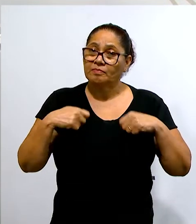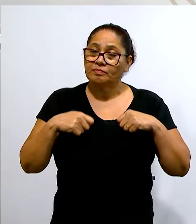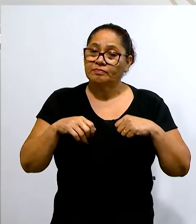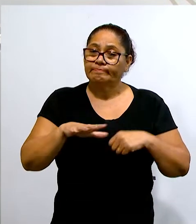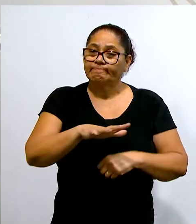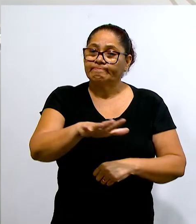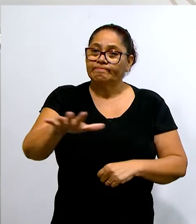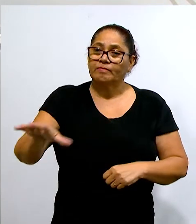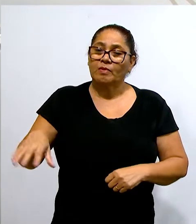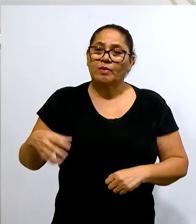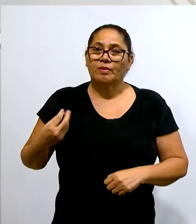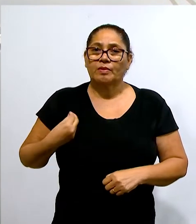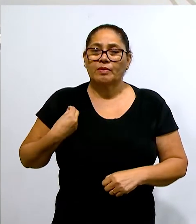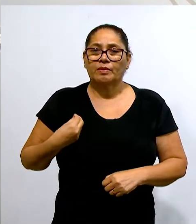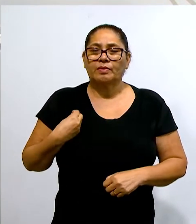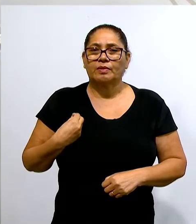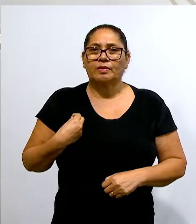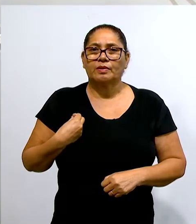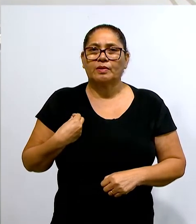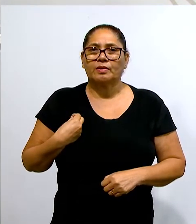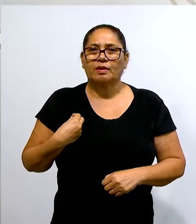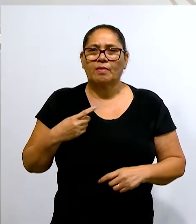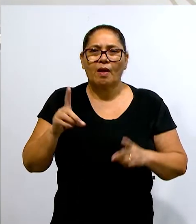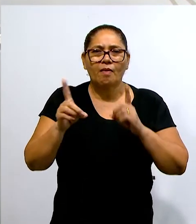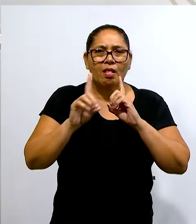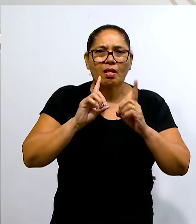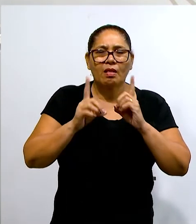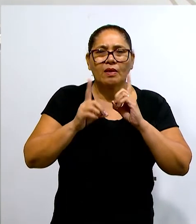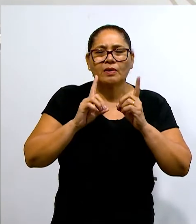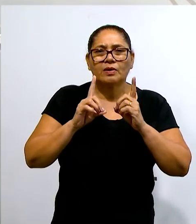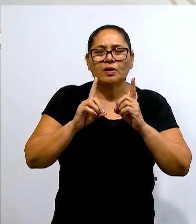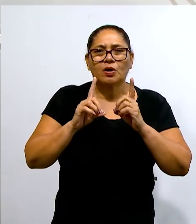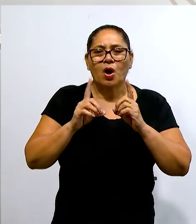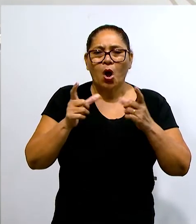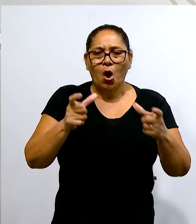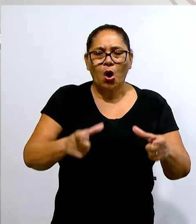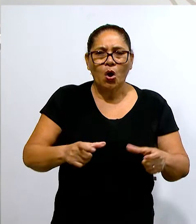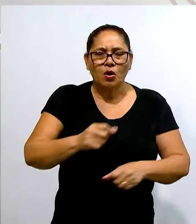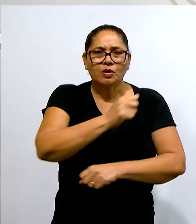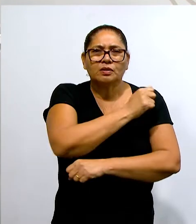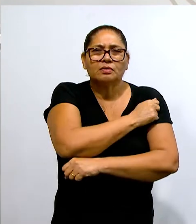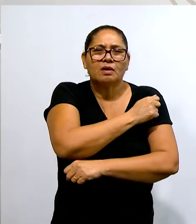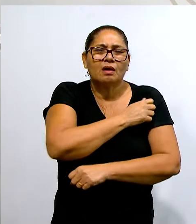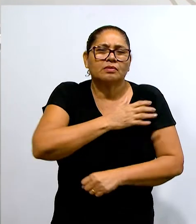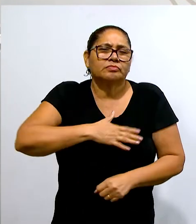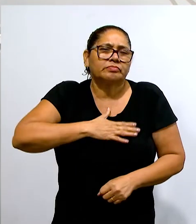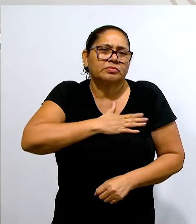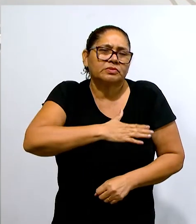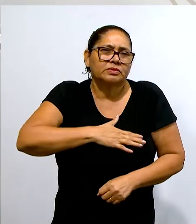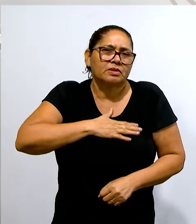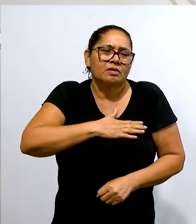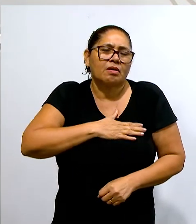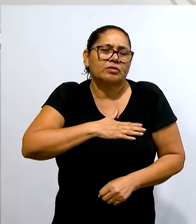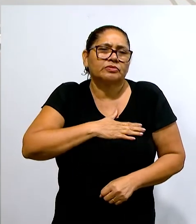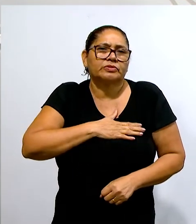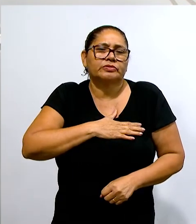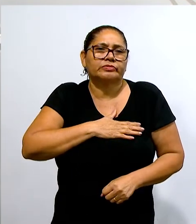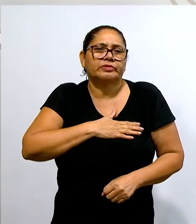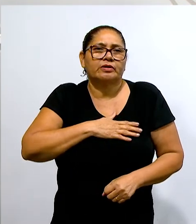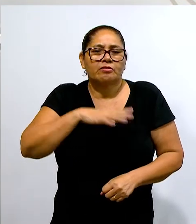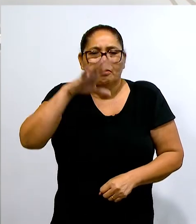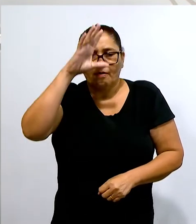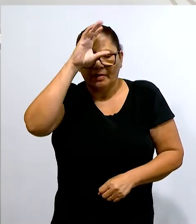espaço vivo, desse espaço dinâmico, desse espaço onde o aluno tenha prazer em estar lá e querer